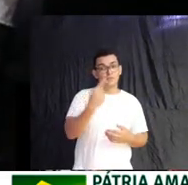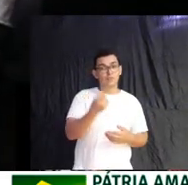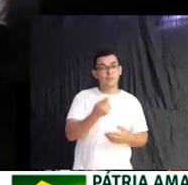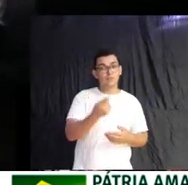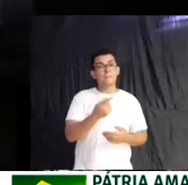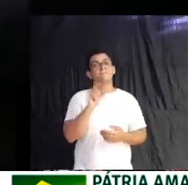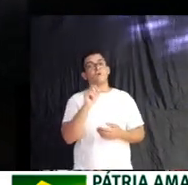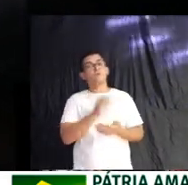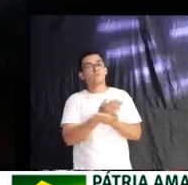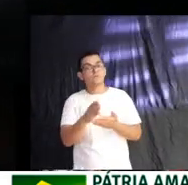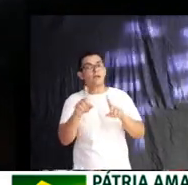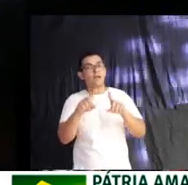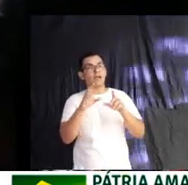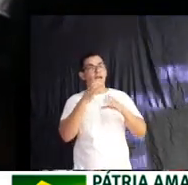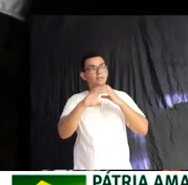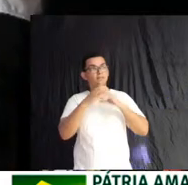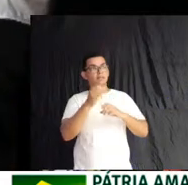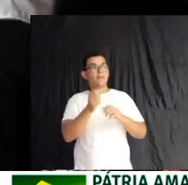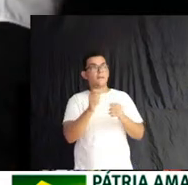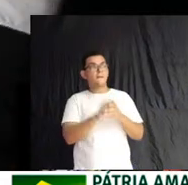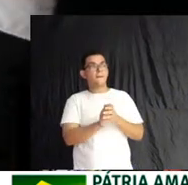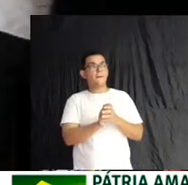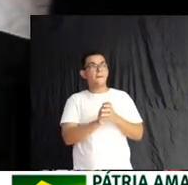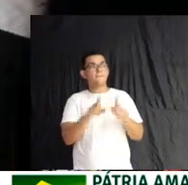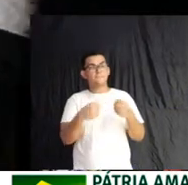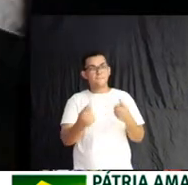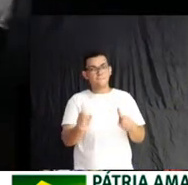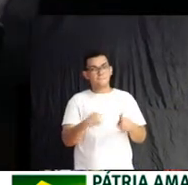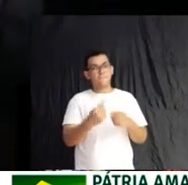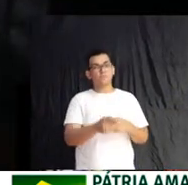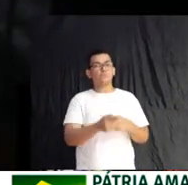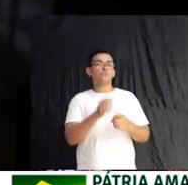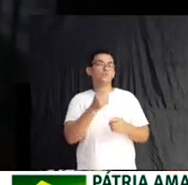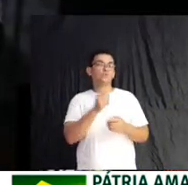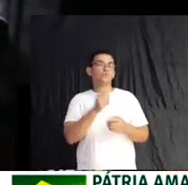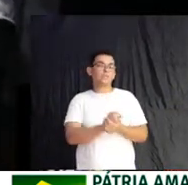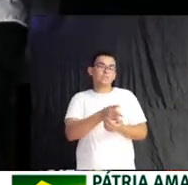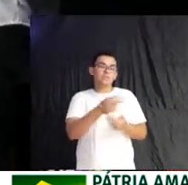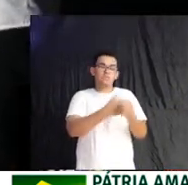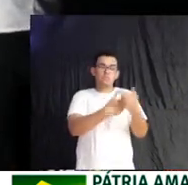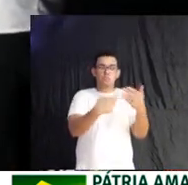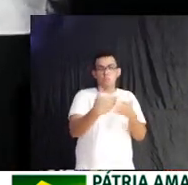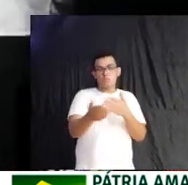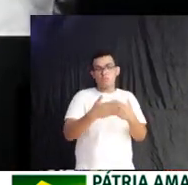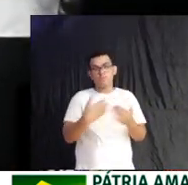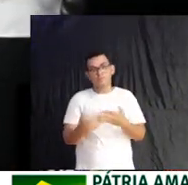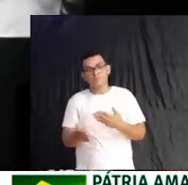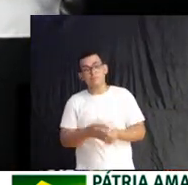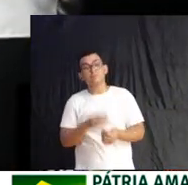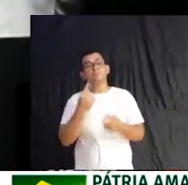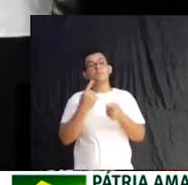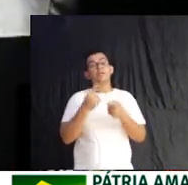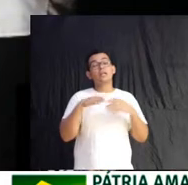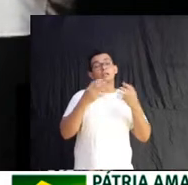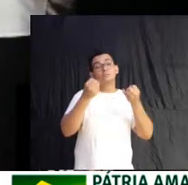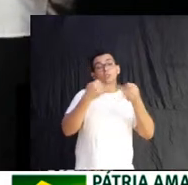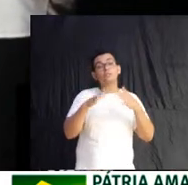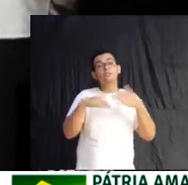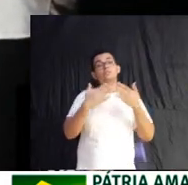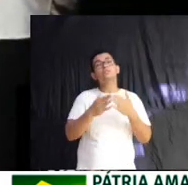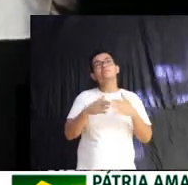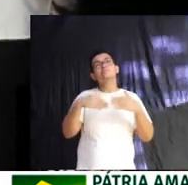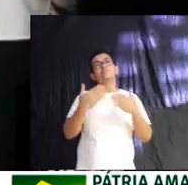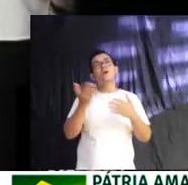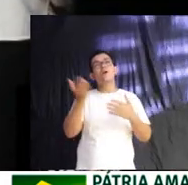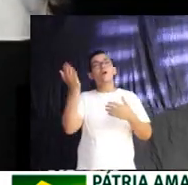uma banda minha. Ah, sim, sim. Você era montou. Minha banda. Eu montei a banda. Eu e um outro rapaz